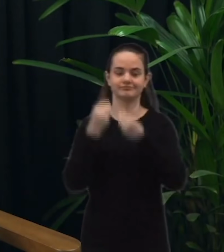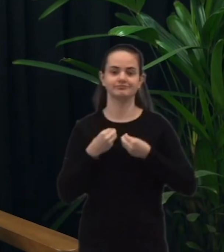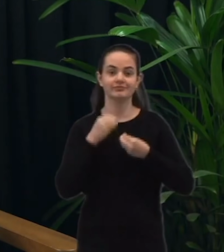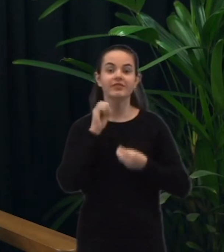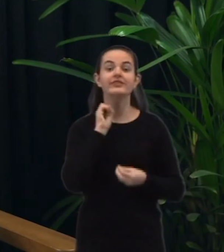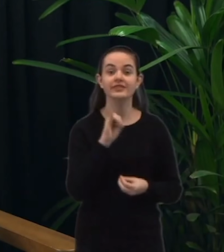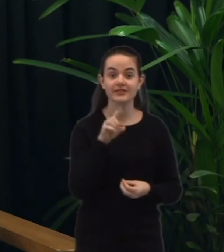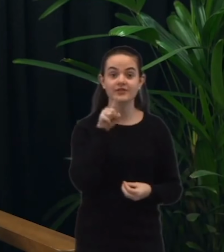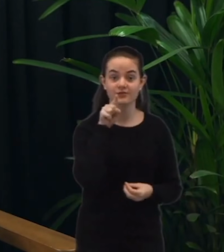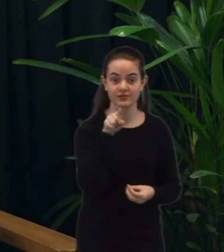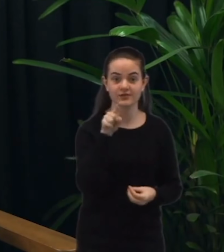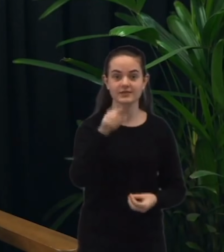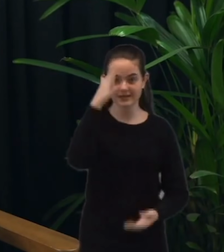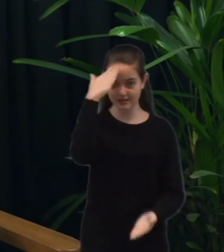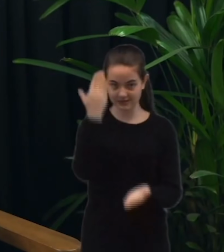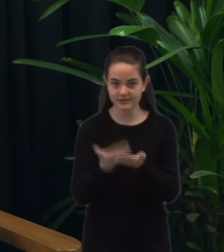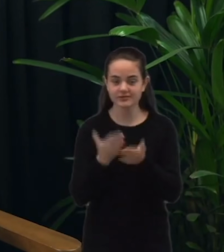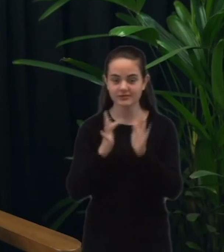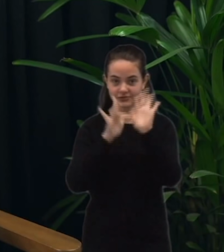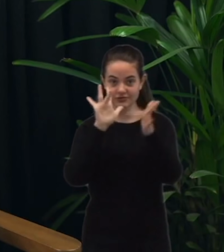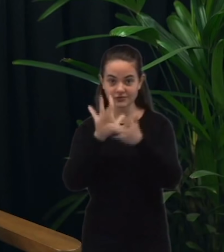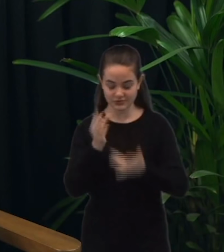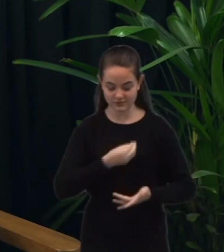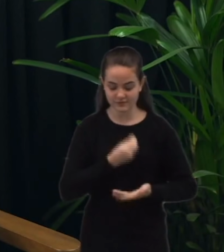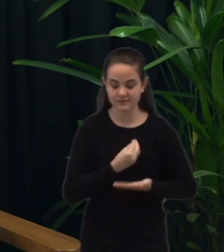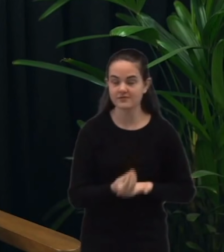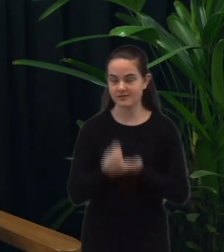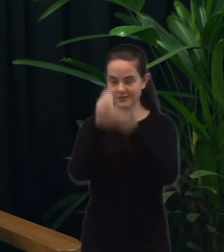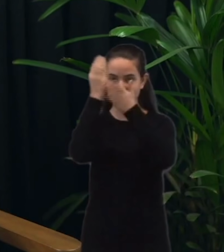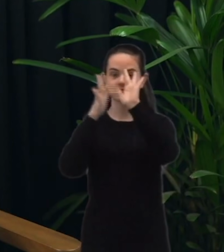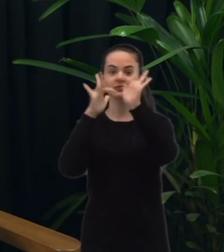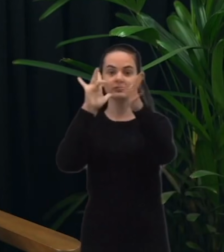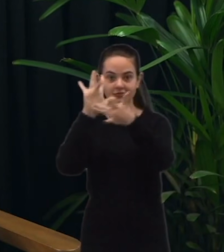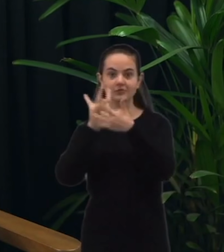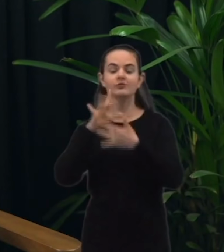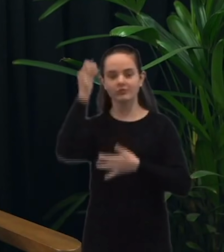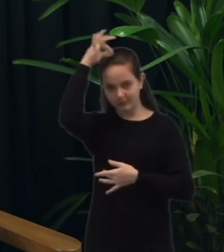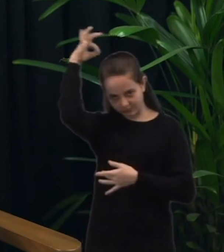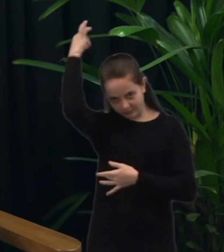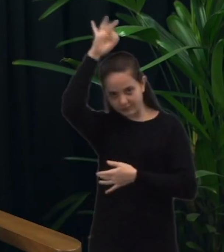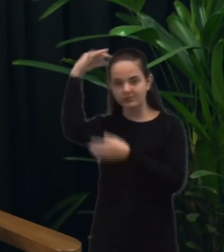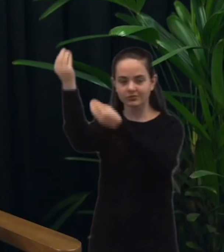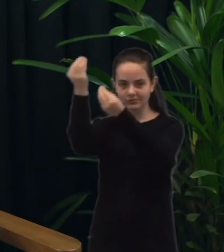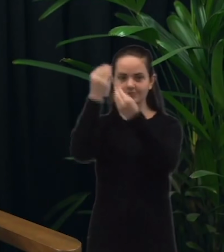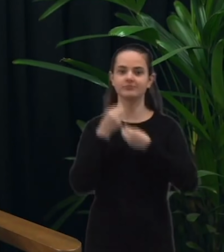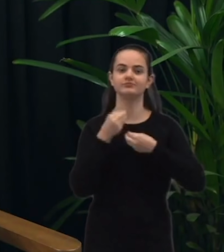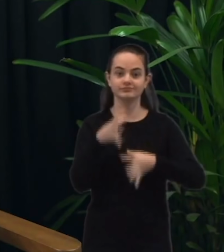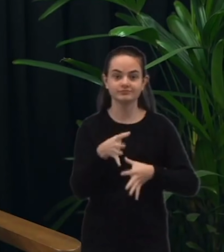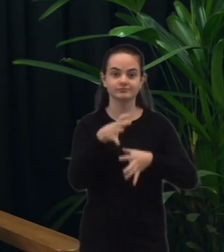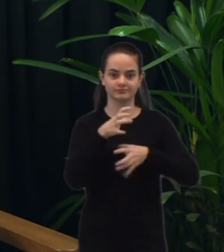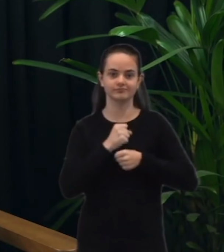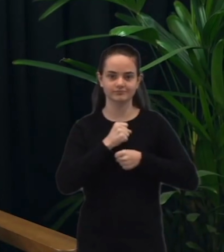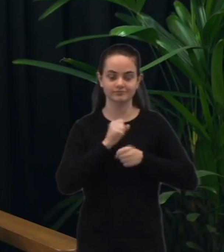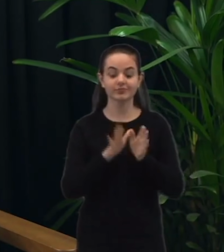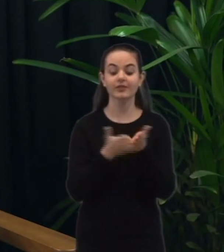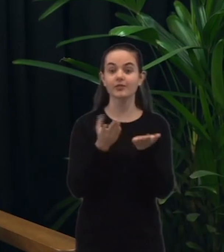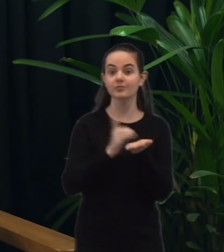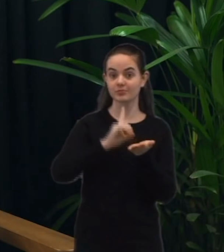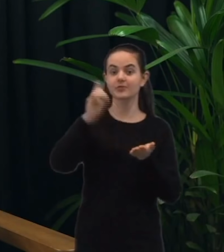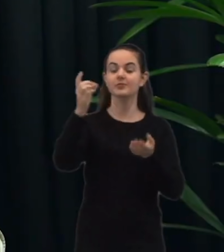Senhor Jesus, entregou a sua vida a Ele, é dominado pelo Espírito Santo, a Bíblia nos adverte que nós temos que ter esse